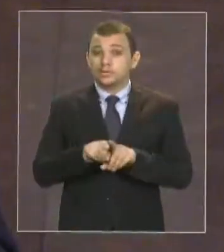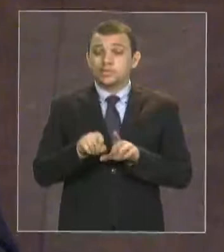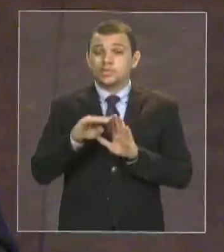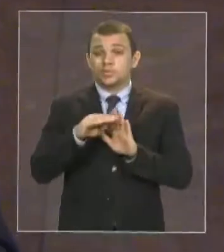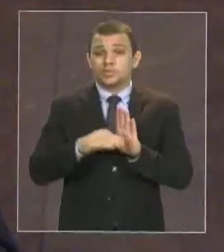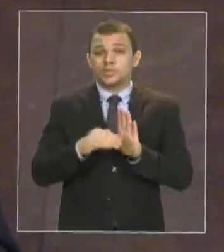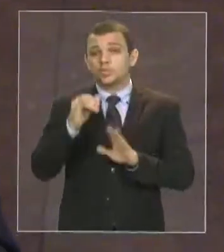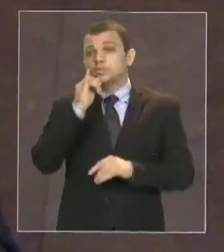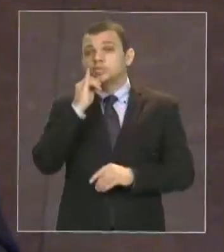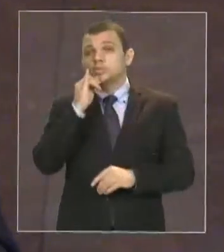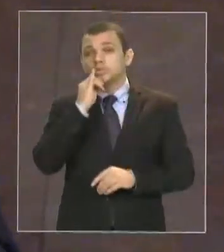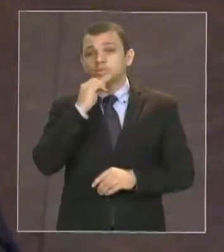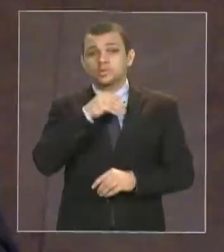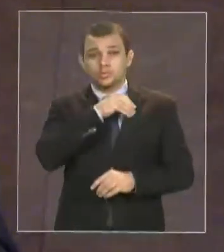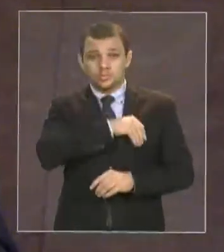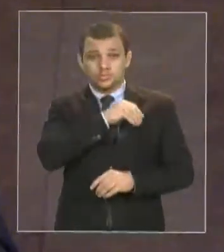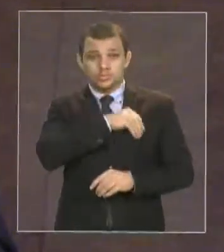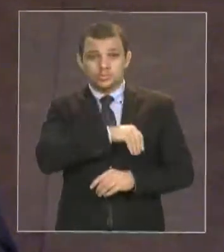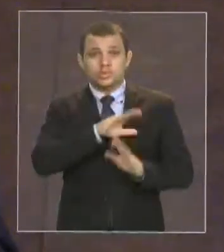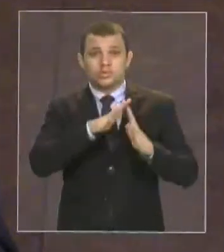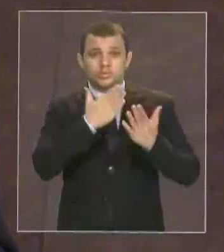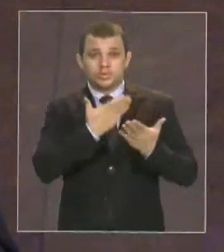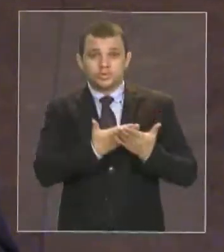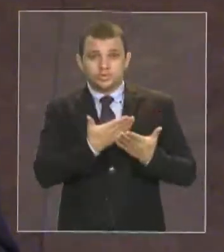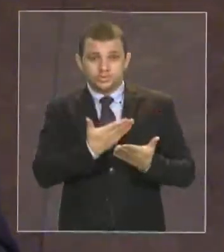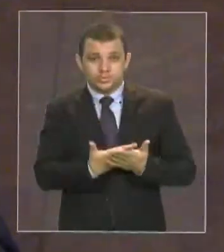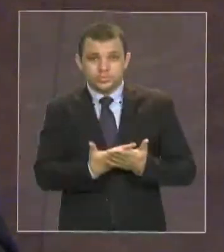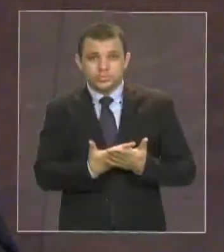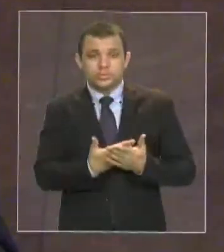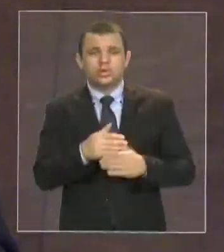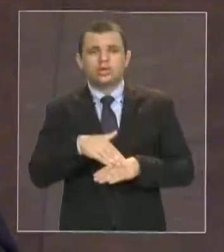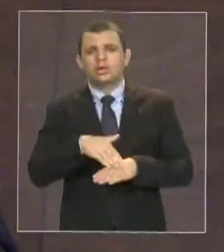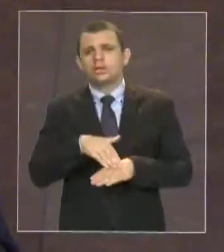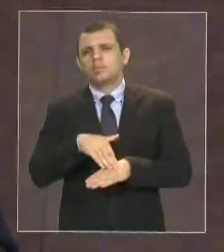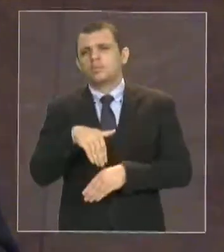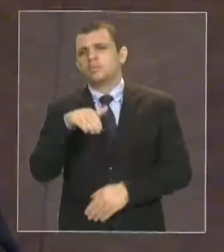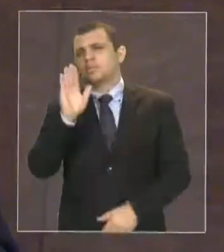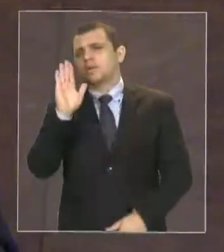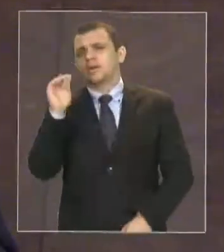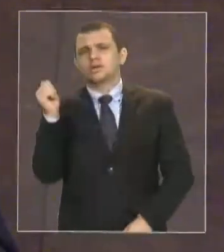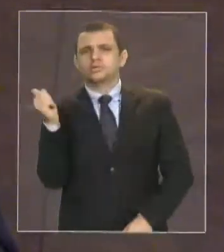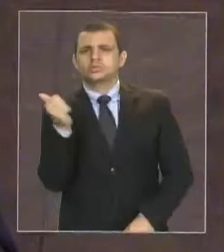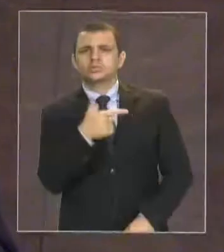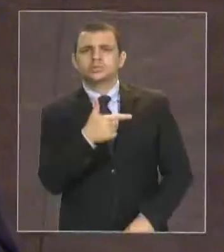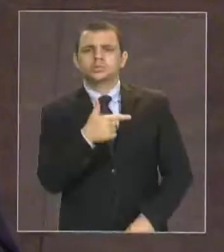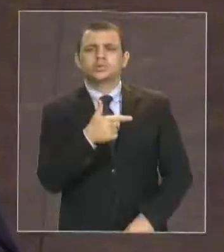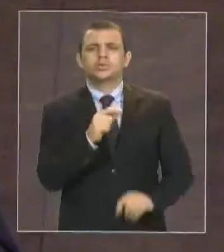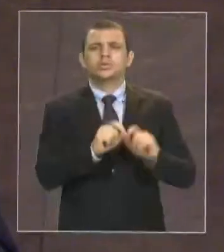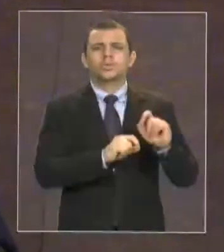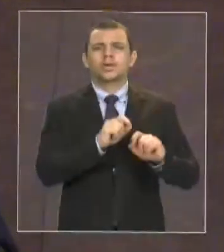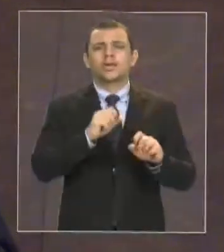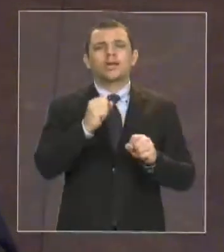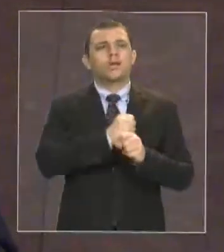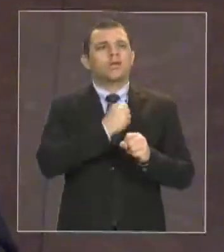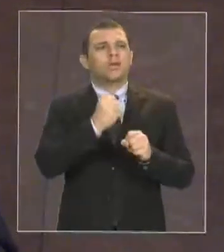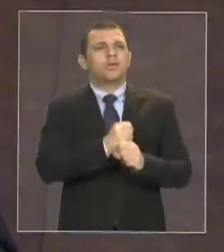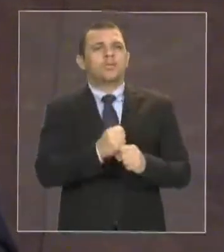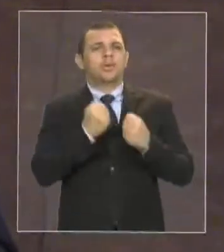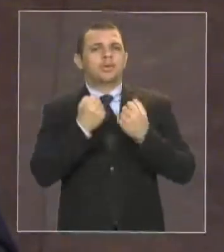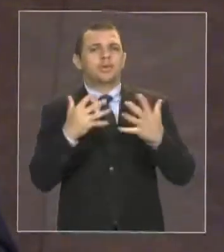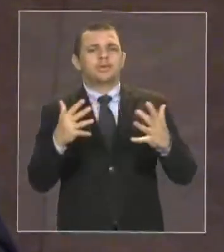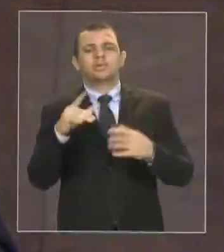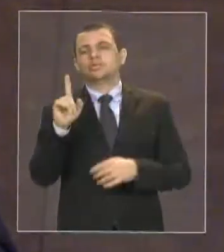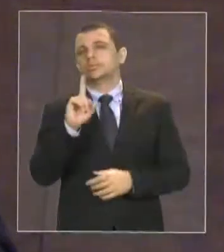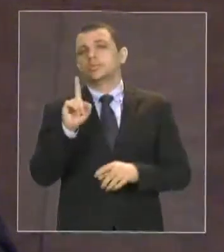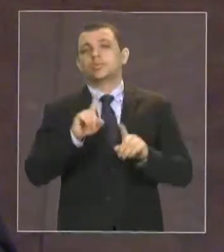transcendem além do valor numérico, não é grandes obras, mas quem já assistiu à